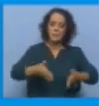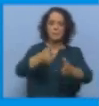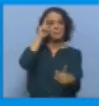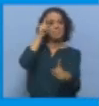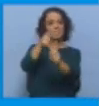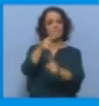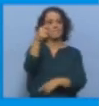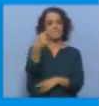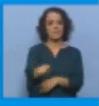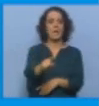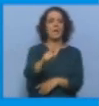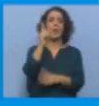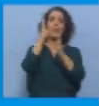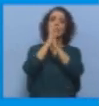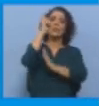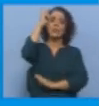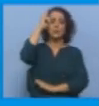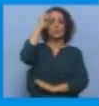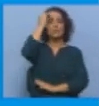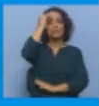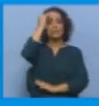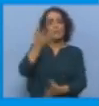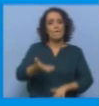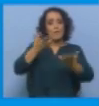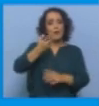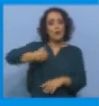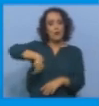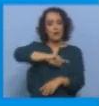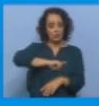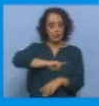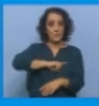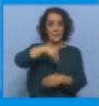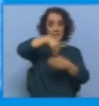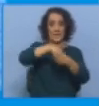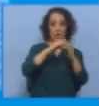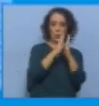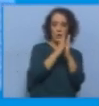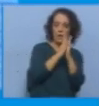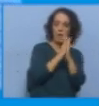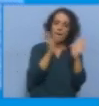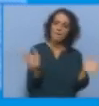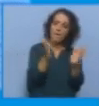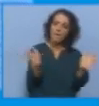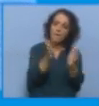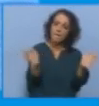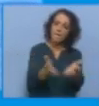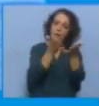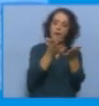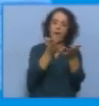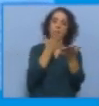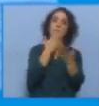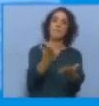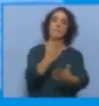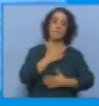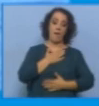uma missão que é um sonho que Deus tem para nós. Então, esse cultivar muito na Igreja e no mundo, que a minha vida para já me foi dada,